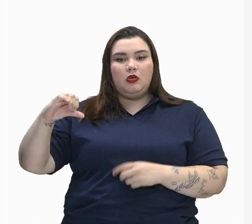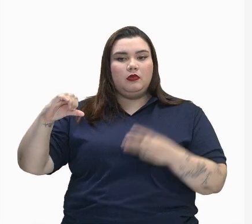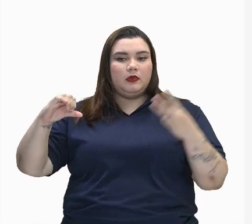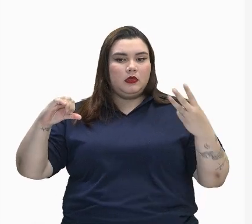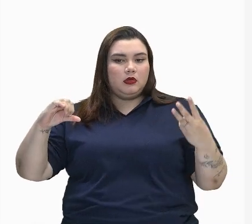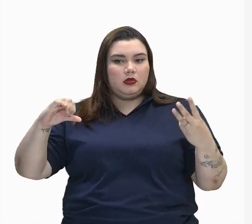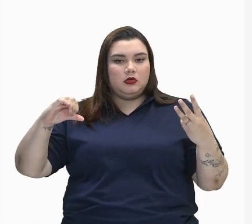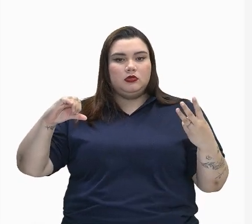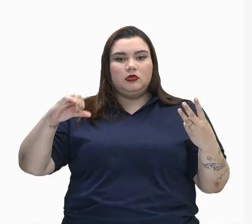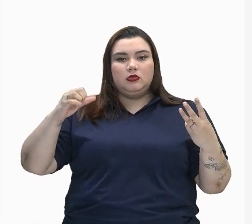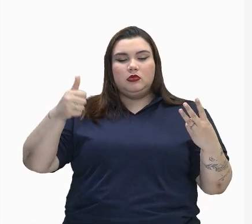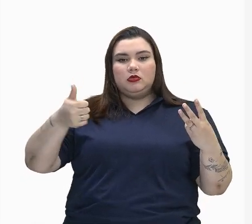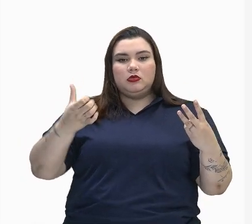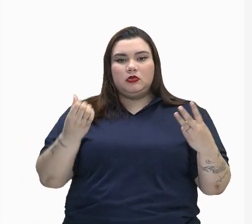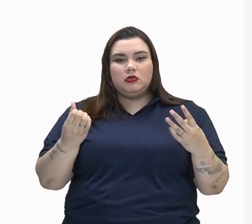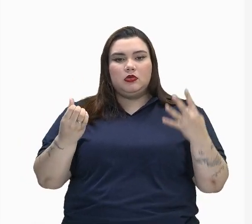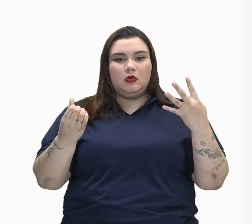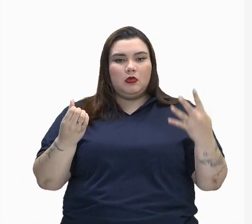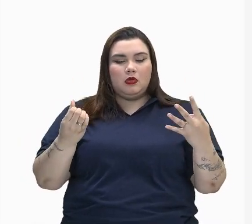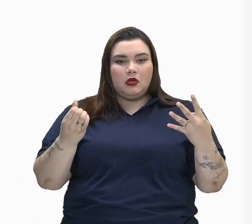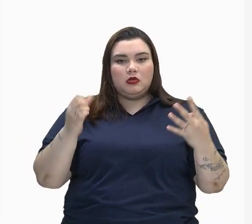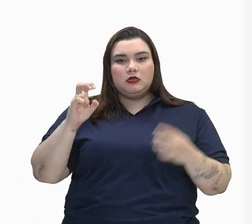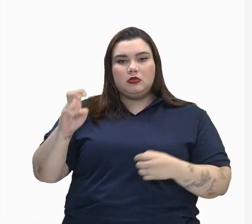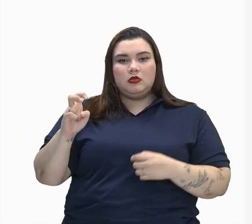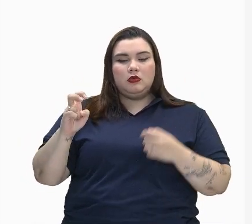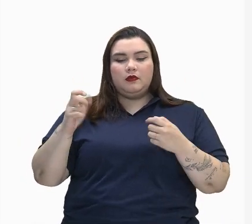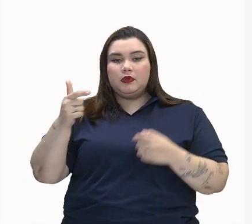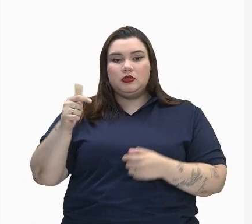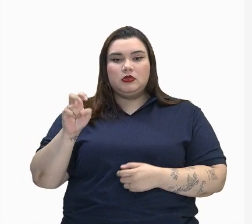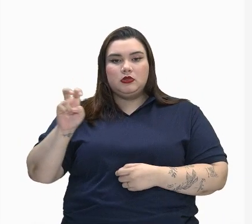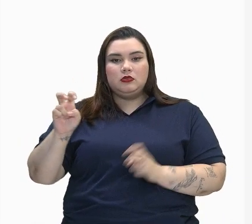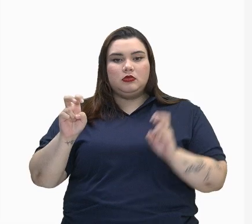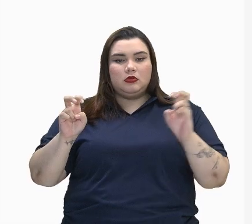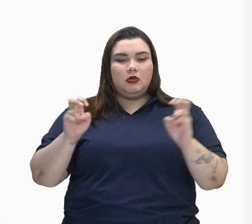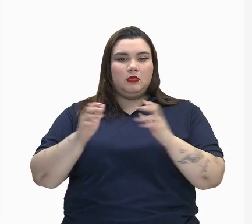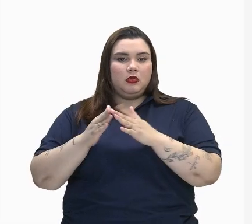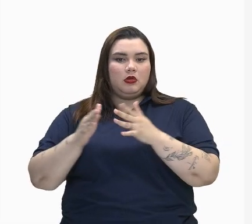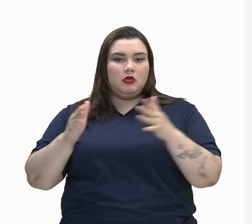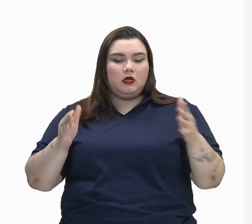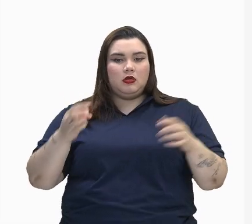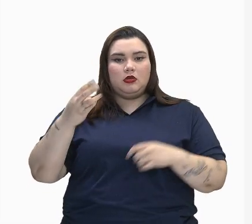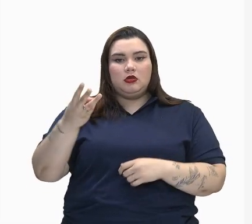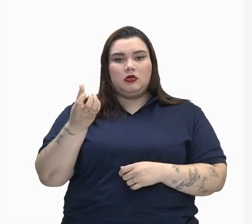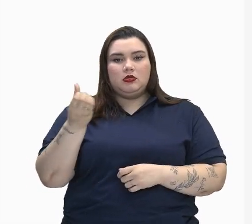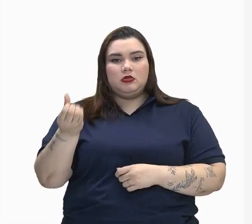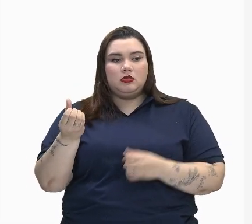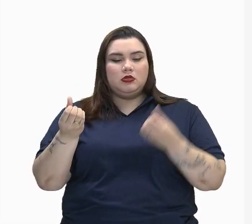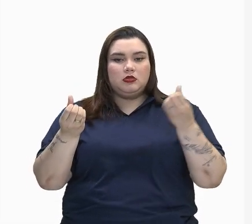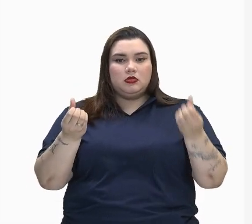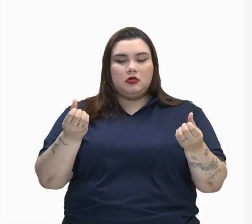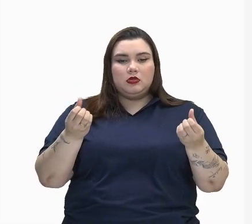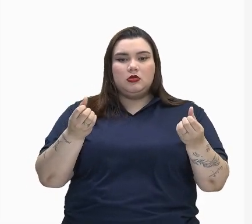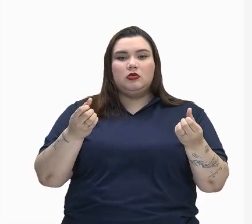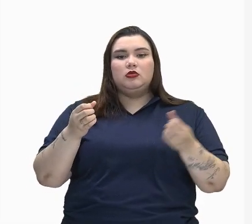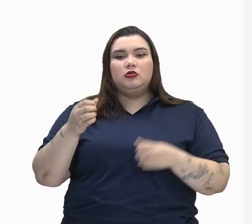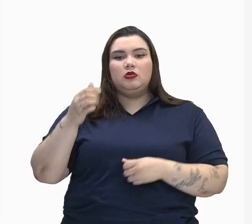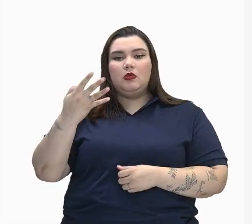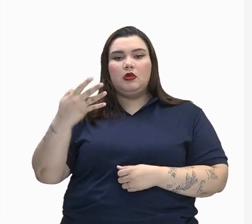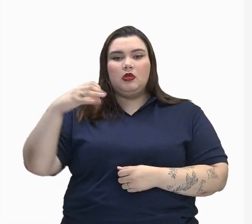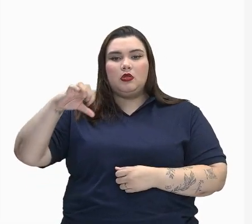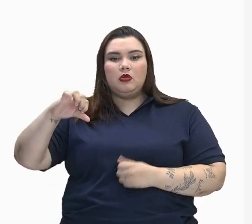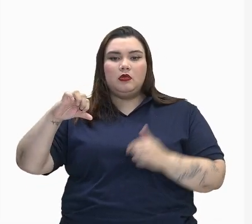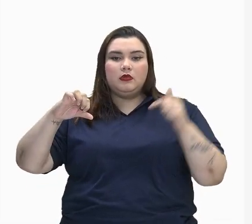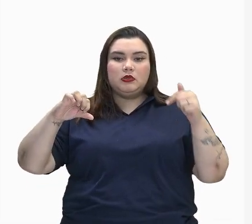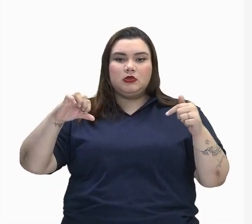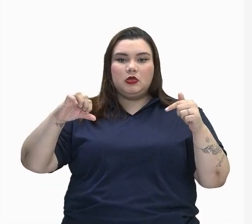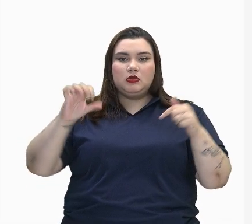3. Raiz de 16, que é 4. E assim por diante. Então, para localizar um número, uma raiz que não é